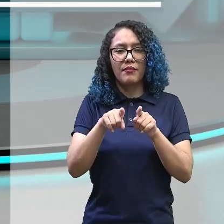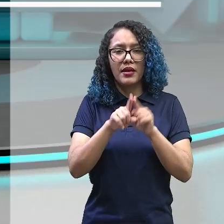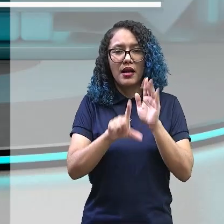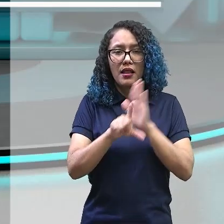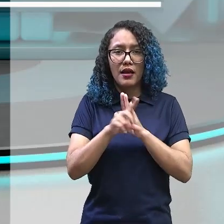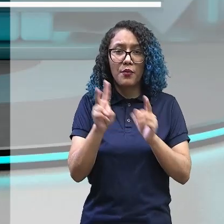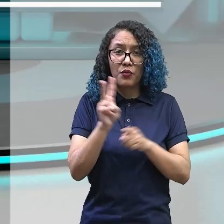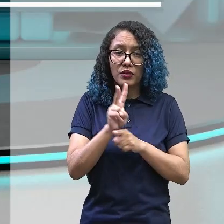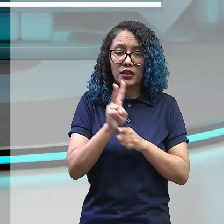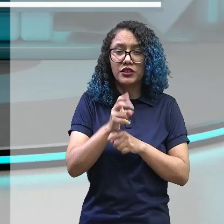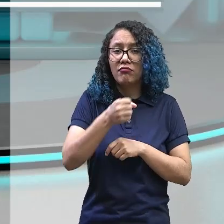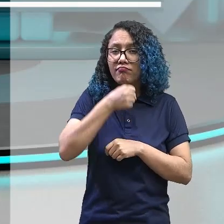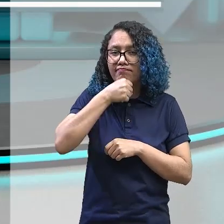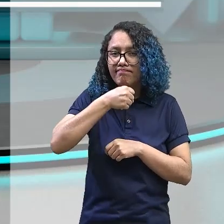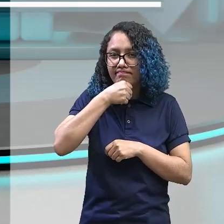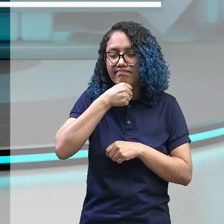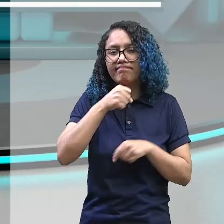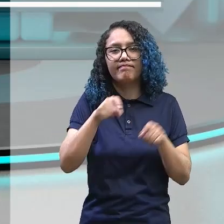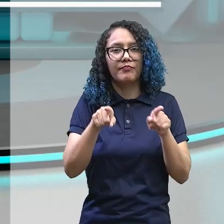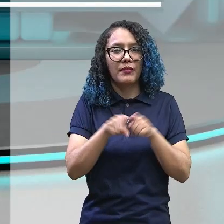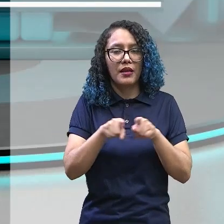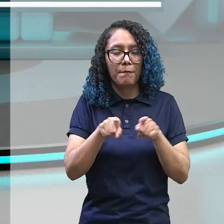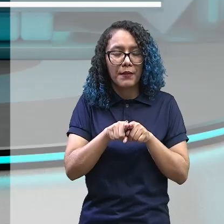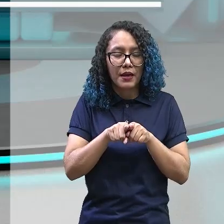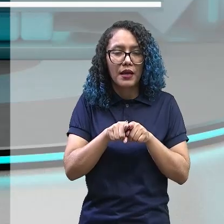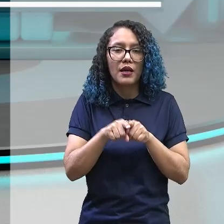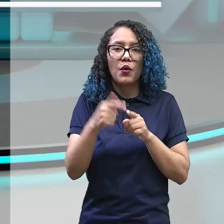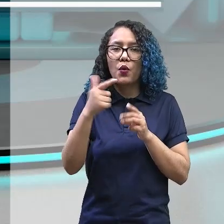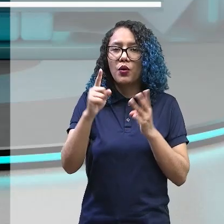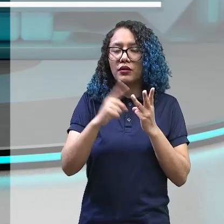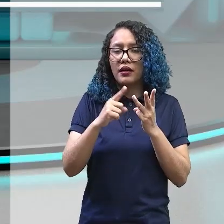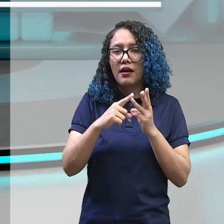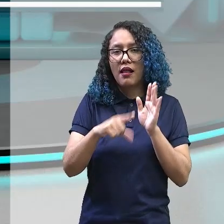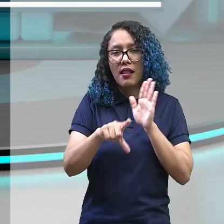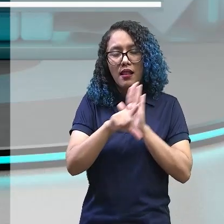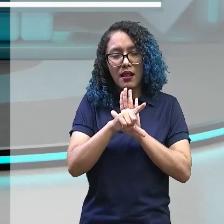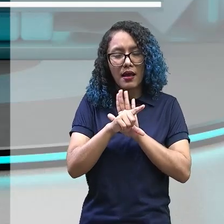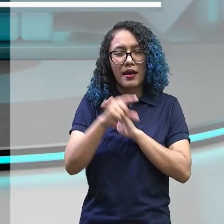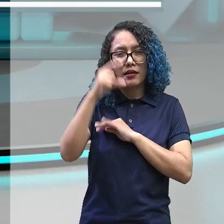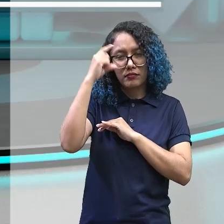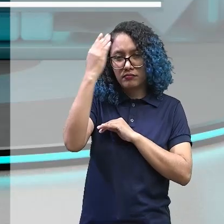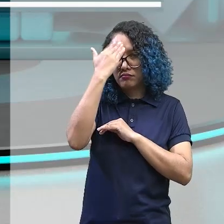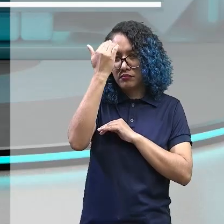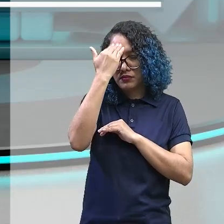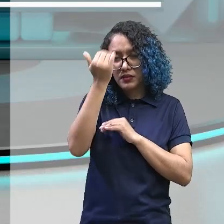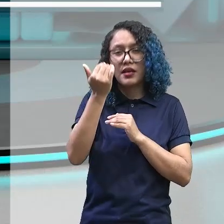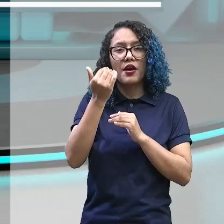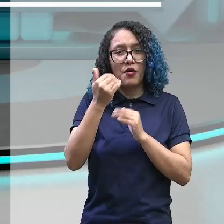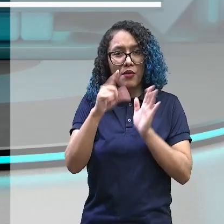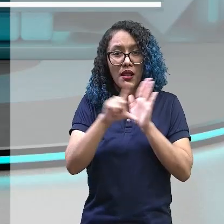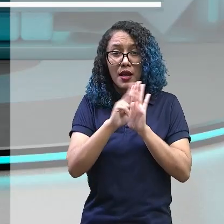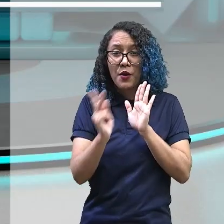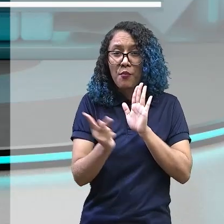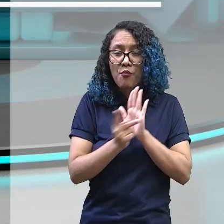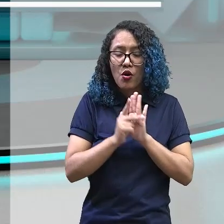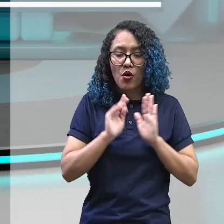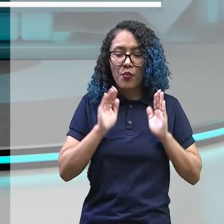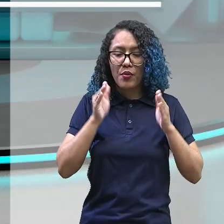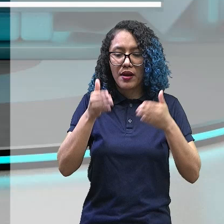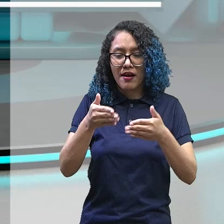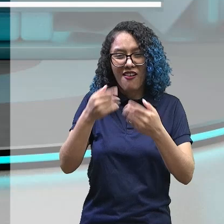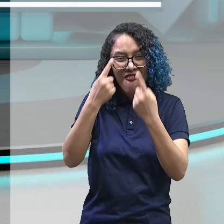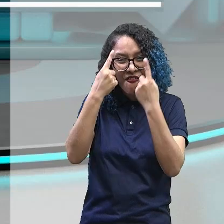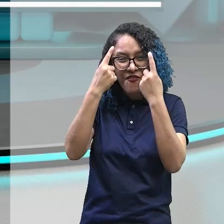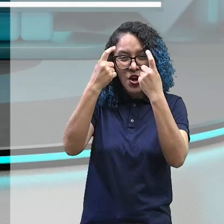ao Idoso, né? A Lei Maria da Penha, que é uma lei específica, né, para combater a